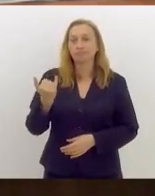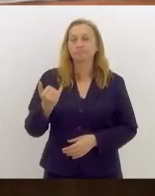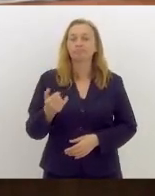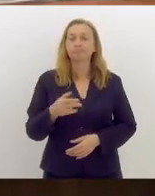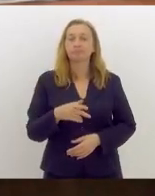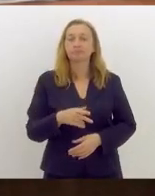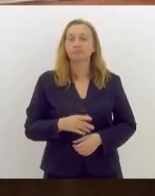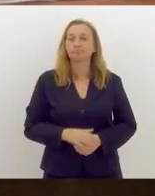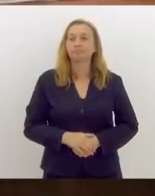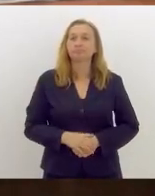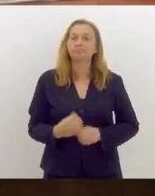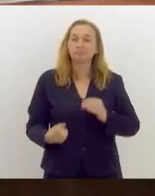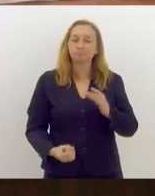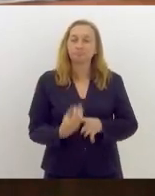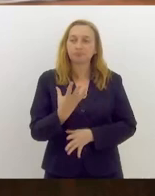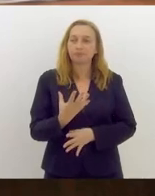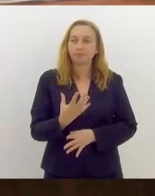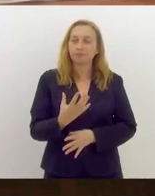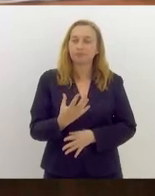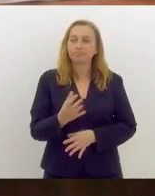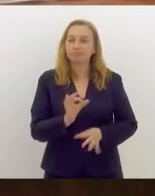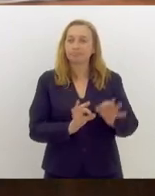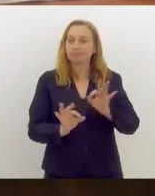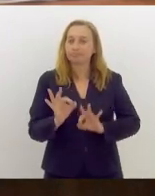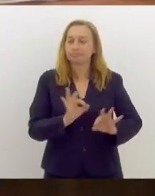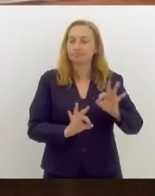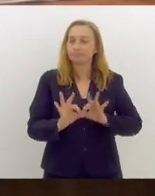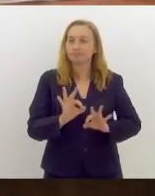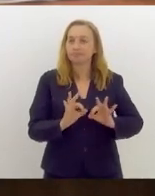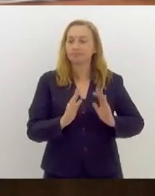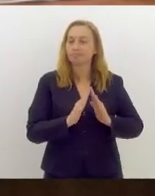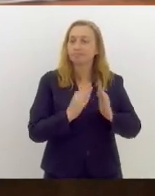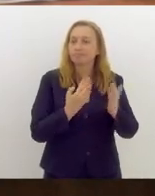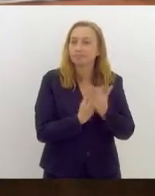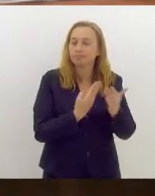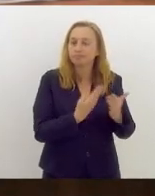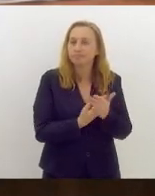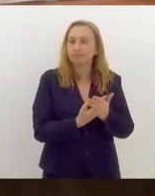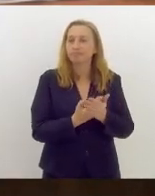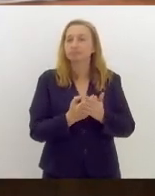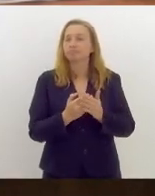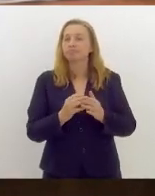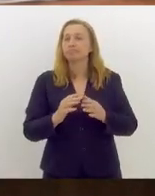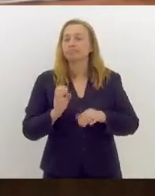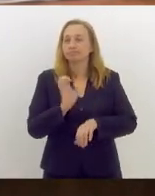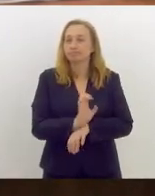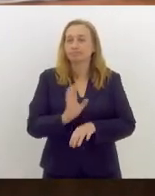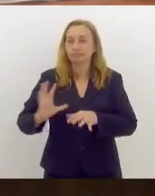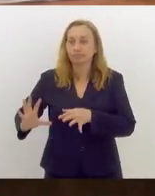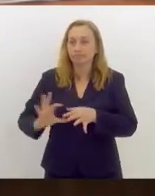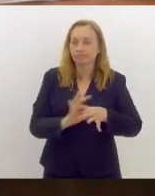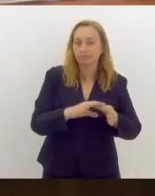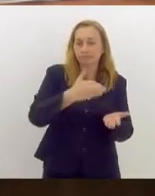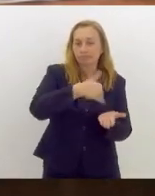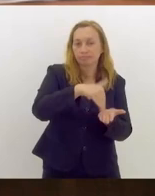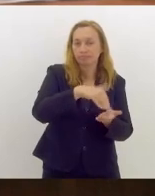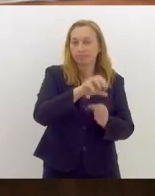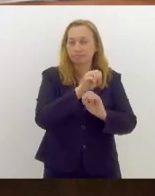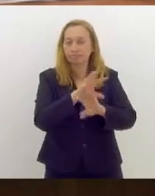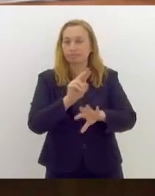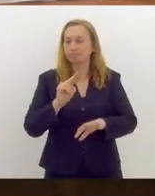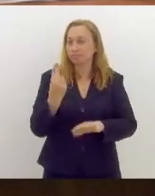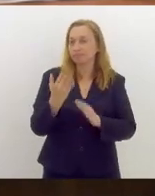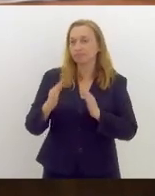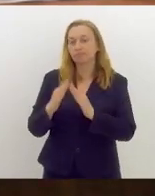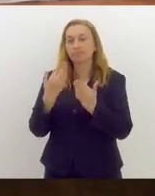para além da instalação de composteiras nas escolas estaduais vinculadas a Seduc ou a Faetec que